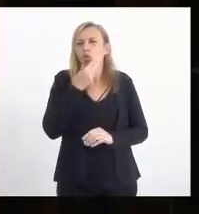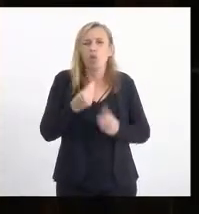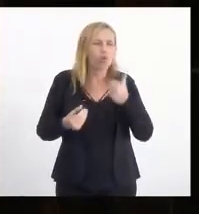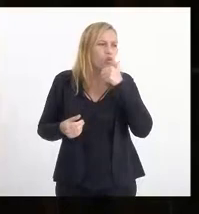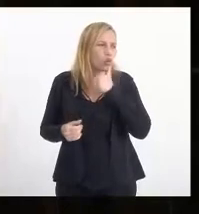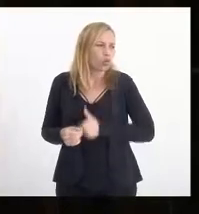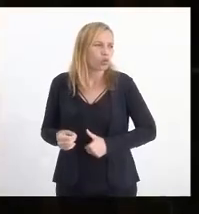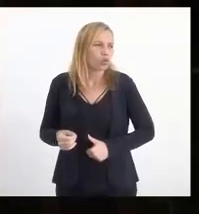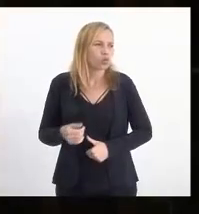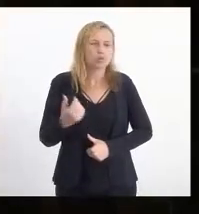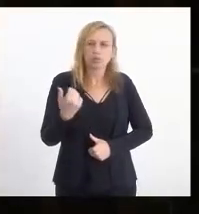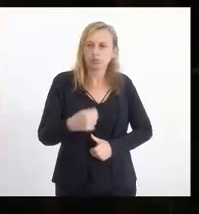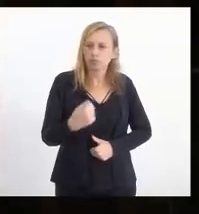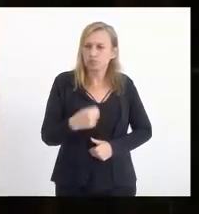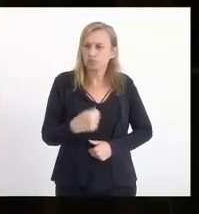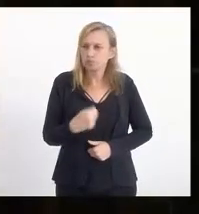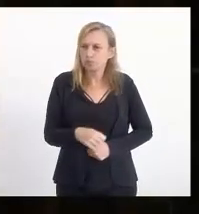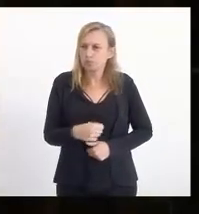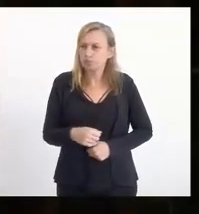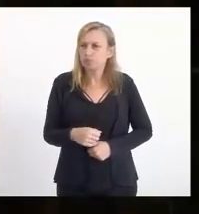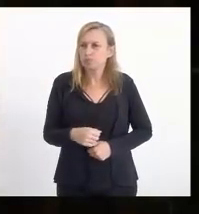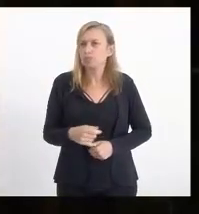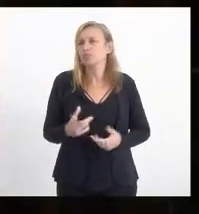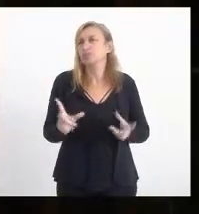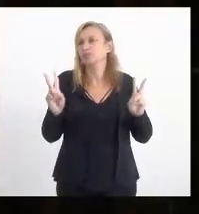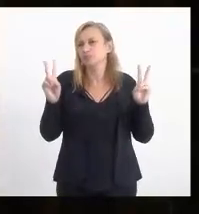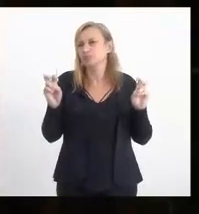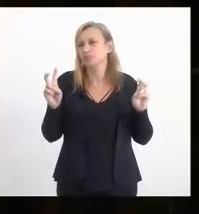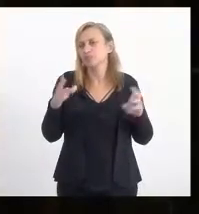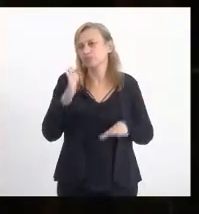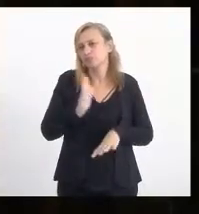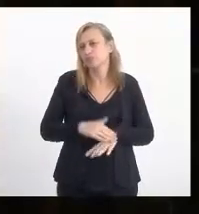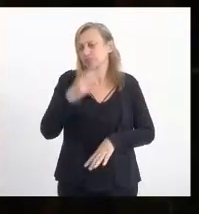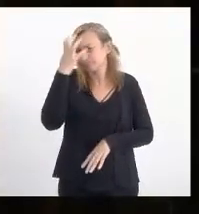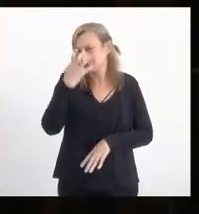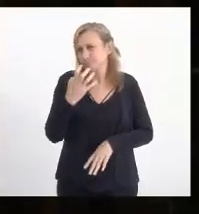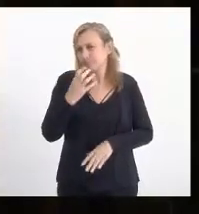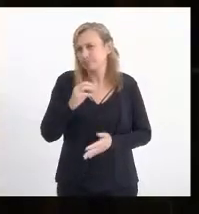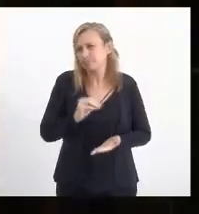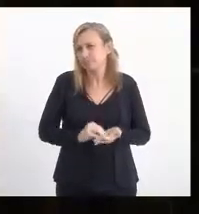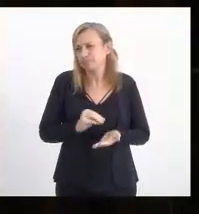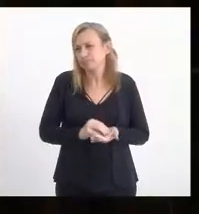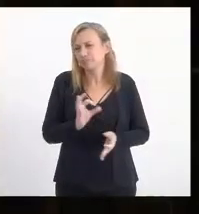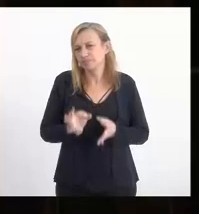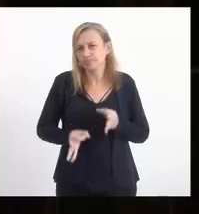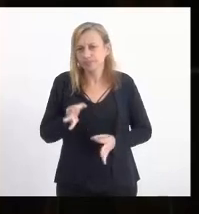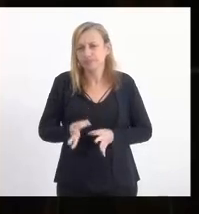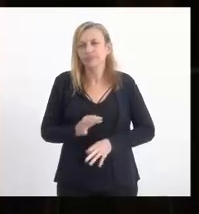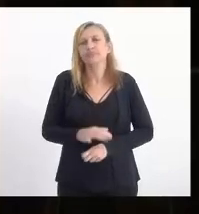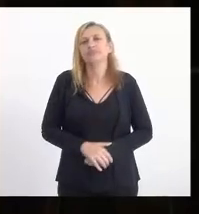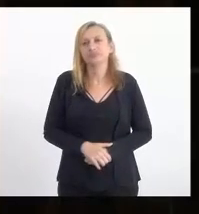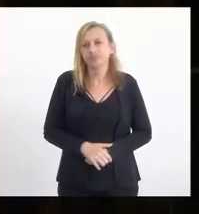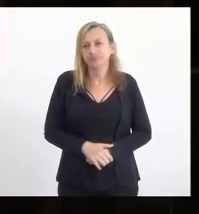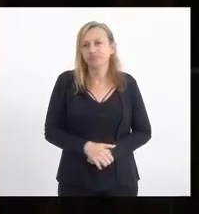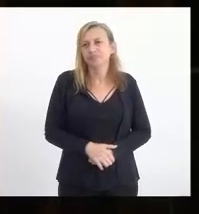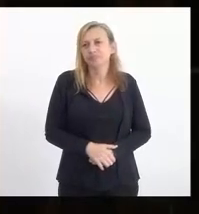como deveriam isso torna a situação mais grave e injustificável ainda